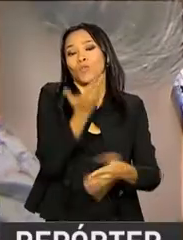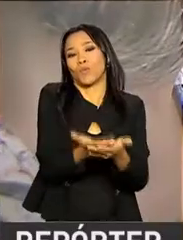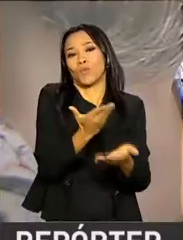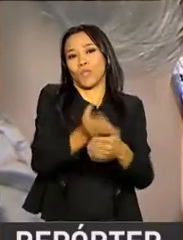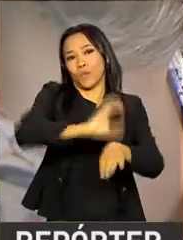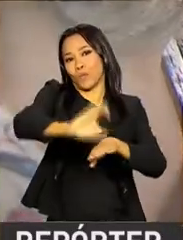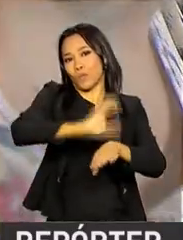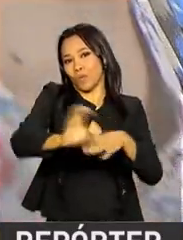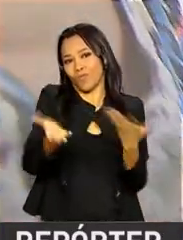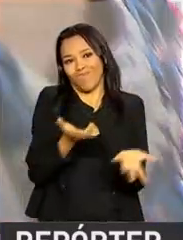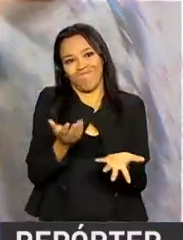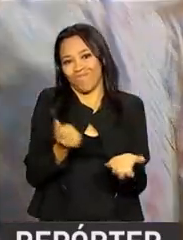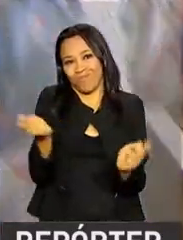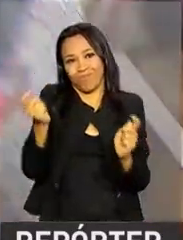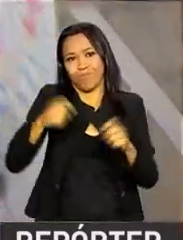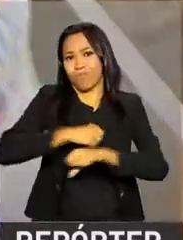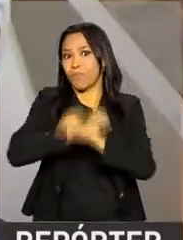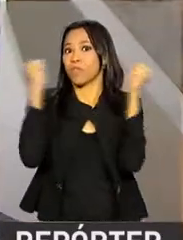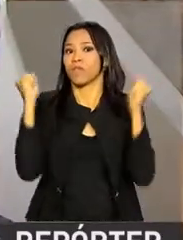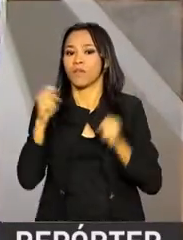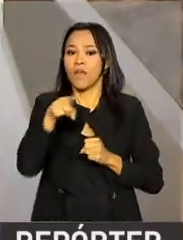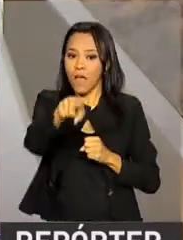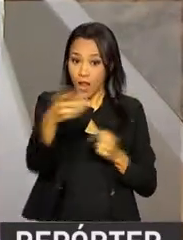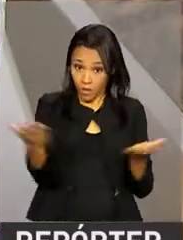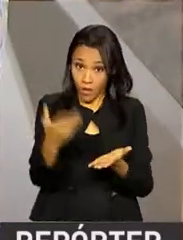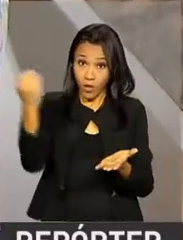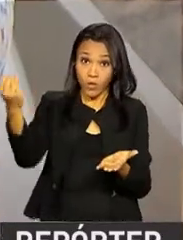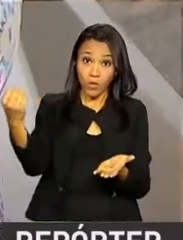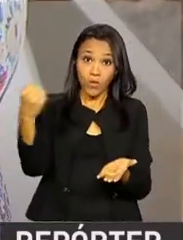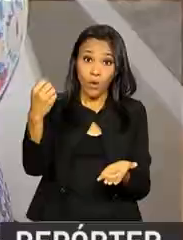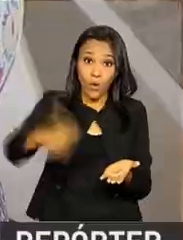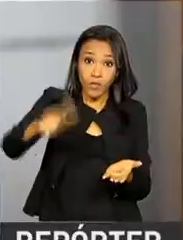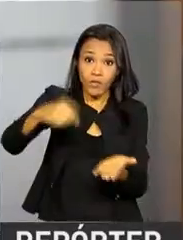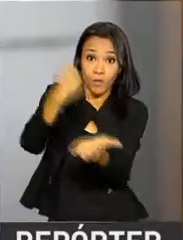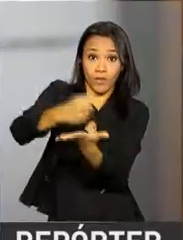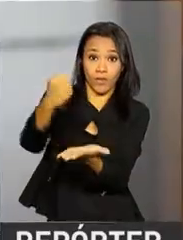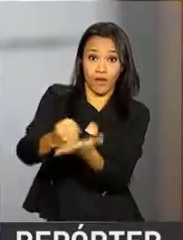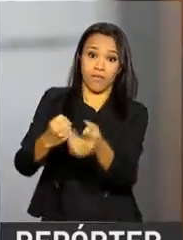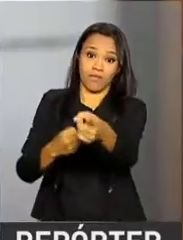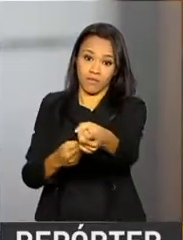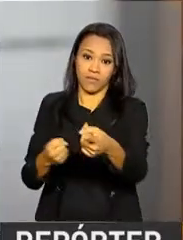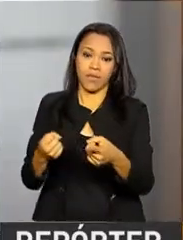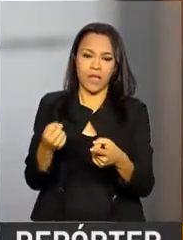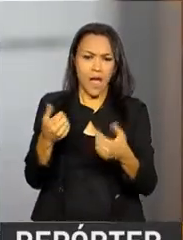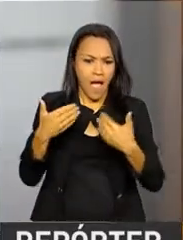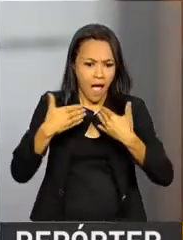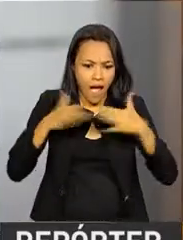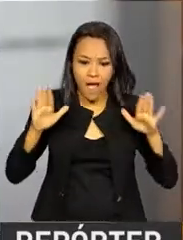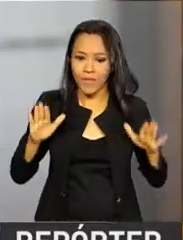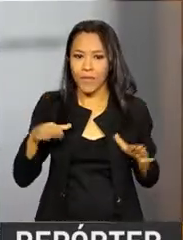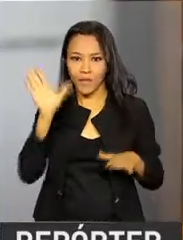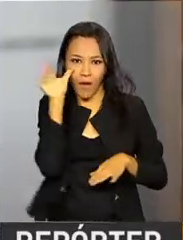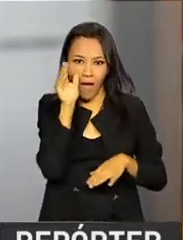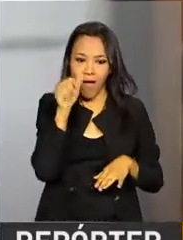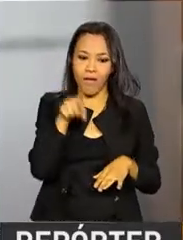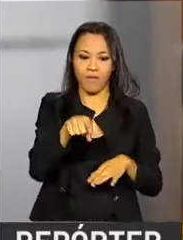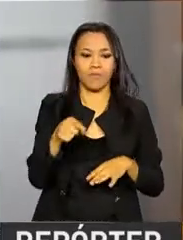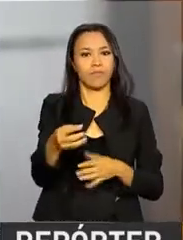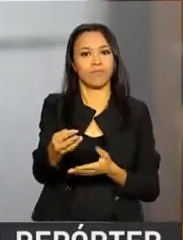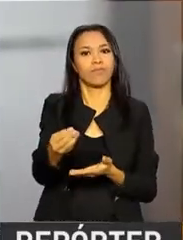para evitar problemas vai fazer a renovação do contrato o quanto antes agora sim que abre está fazendo ajuntamento